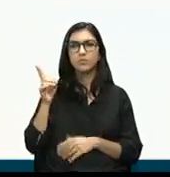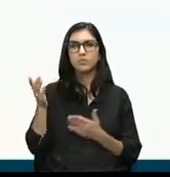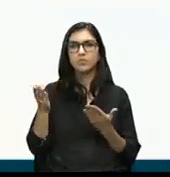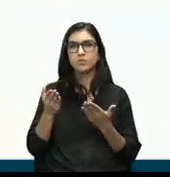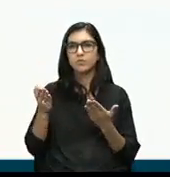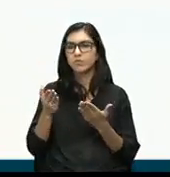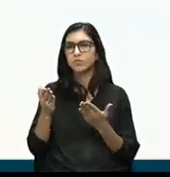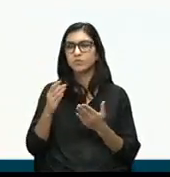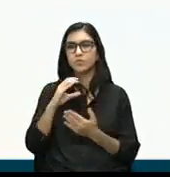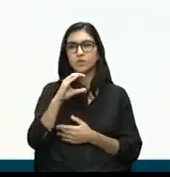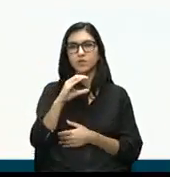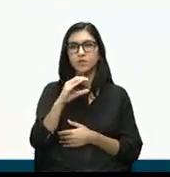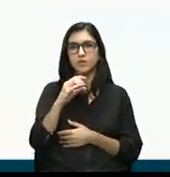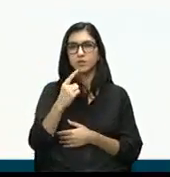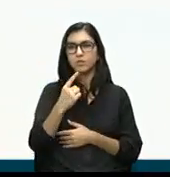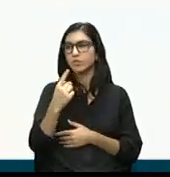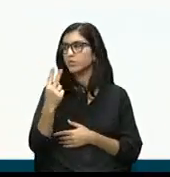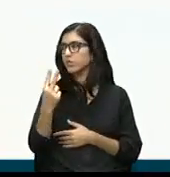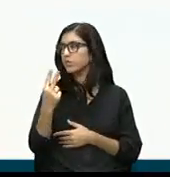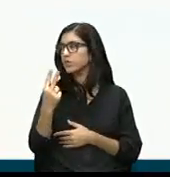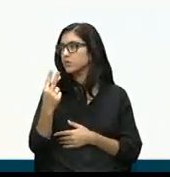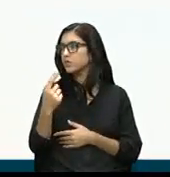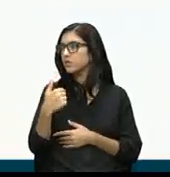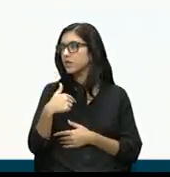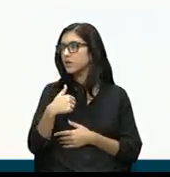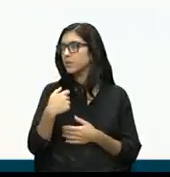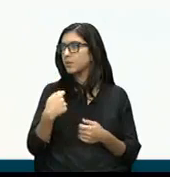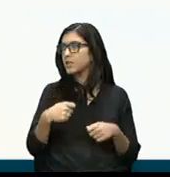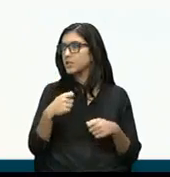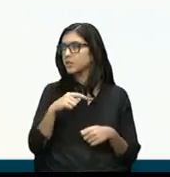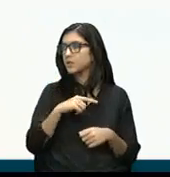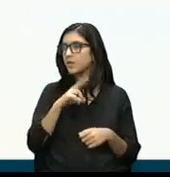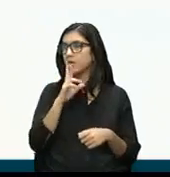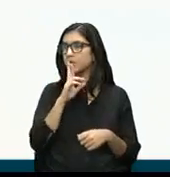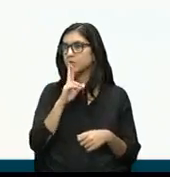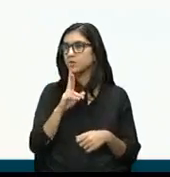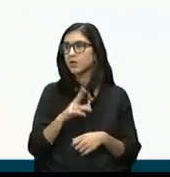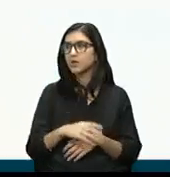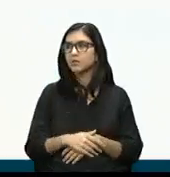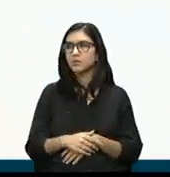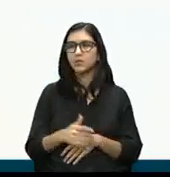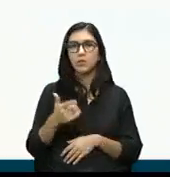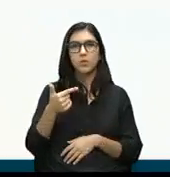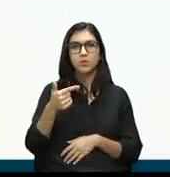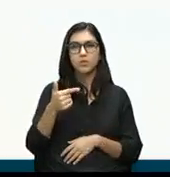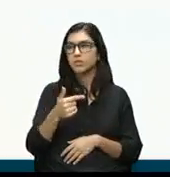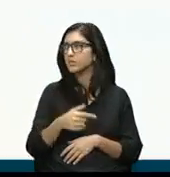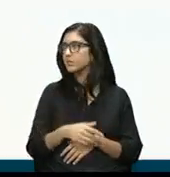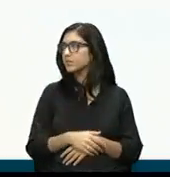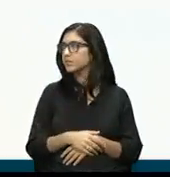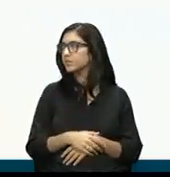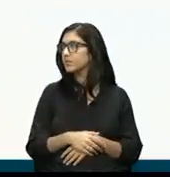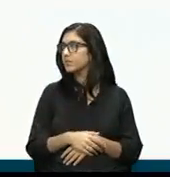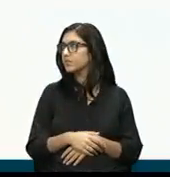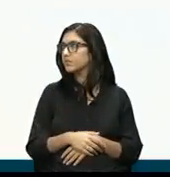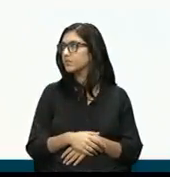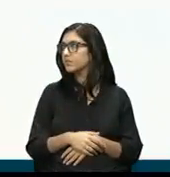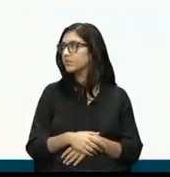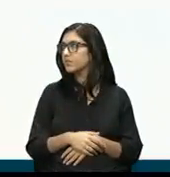posição, no C12, eu vou ter que ter esse resultado que é o 12. Vamos